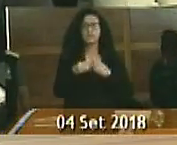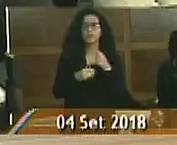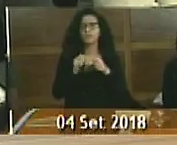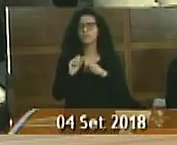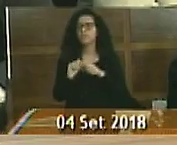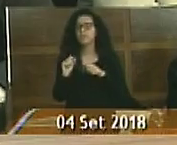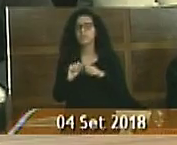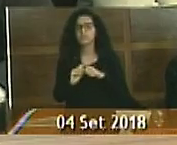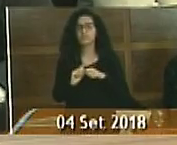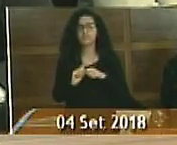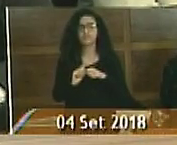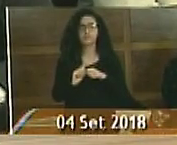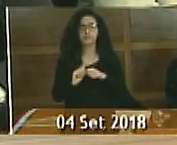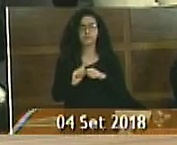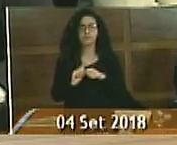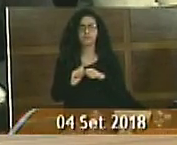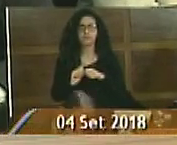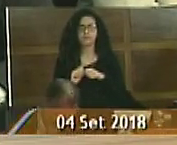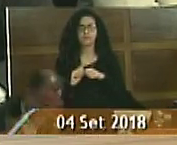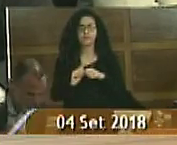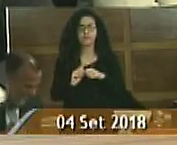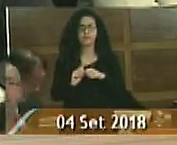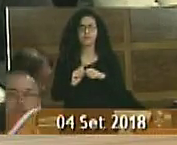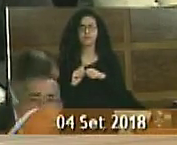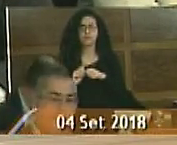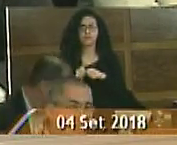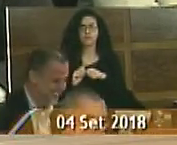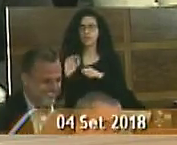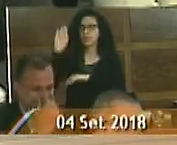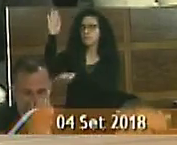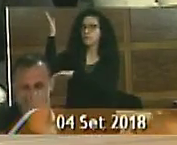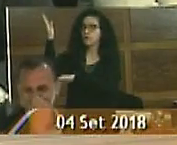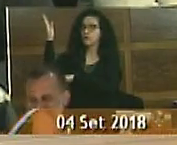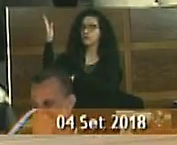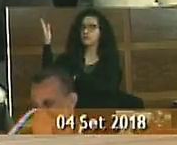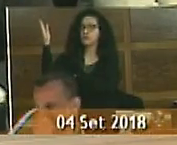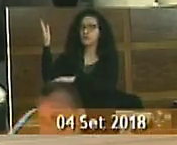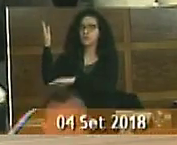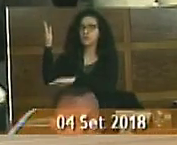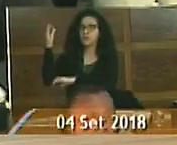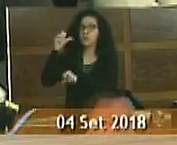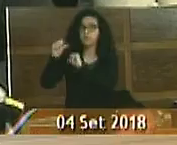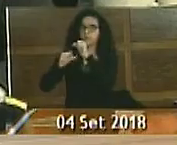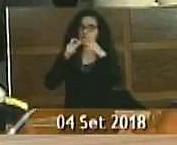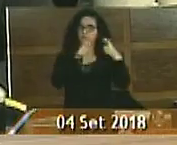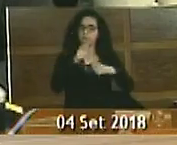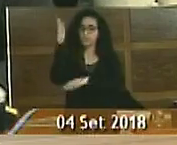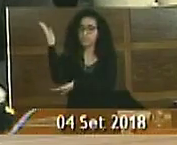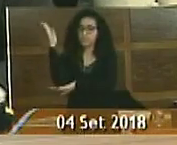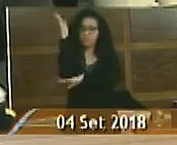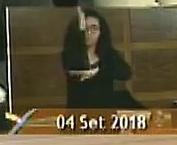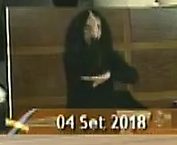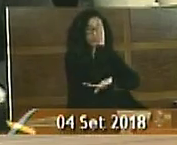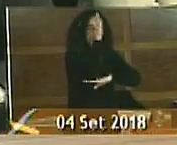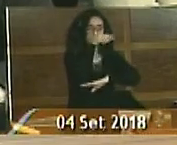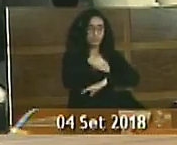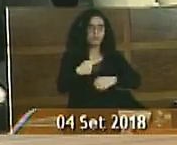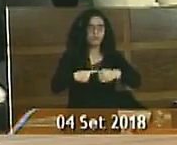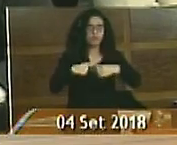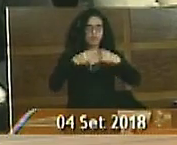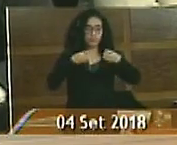seja realizado reposicionamento do pó de luz, localizado próximo ao número 5, da rua José Sebastião, bairro